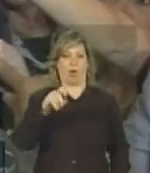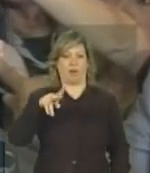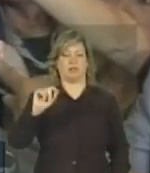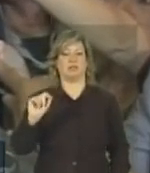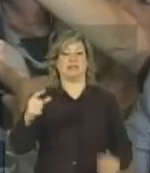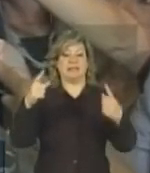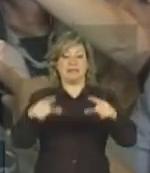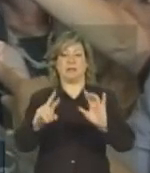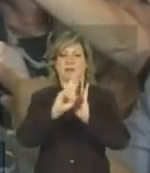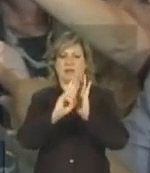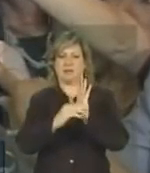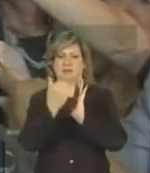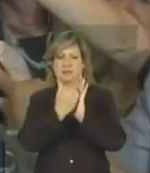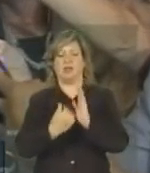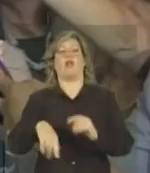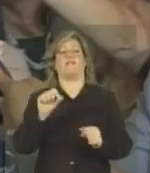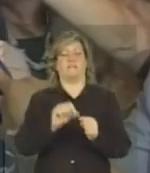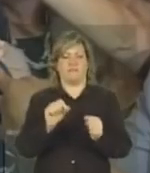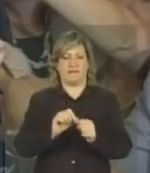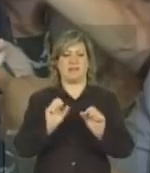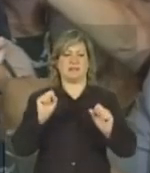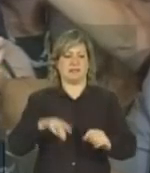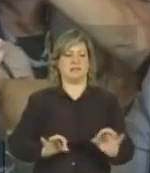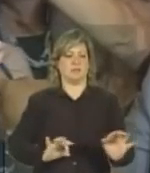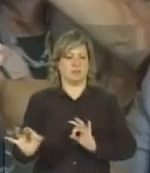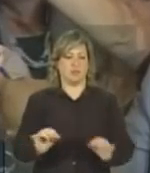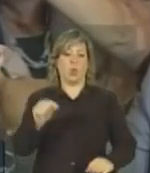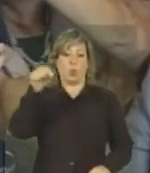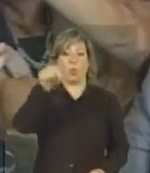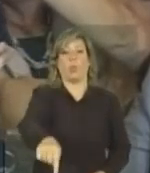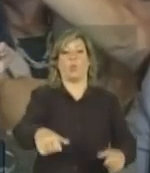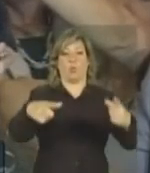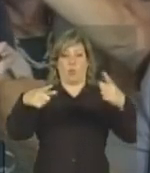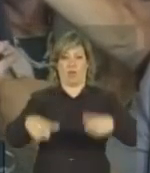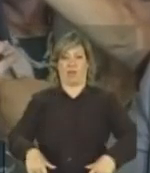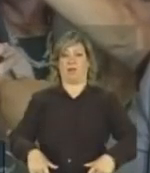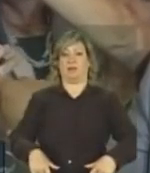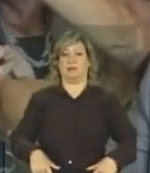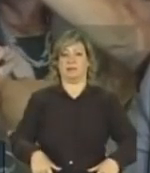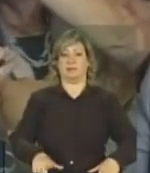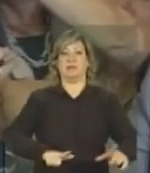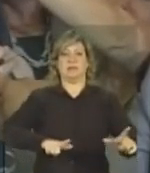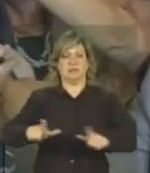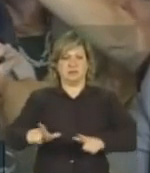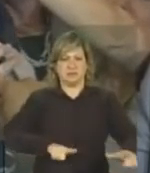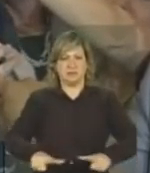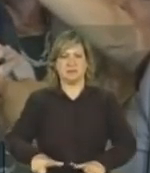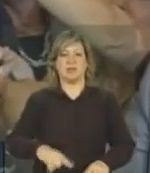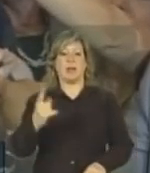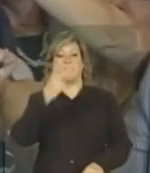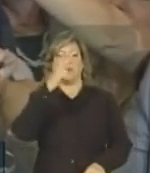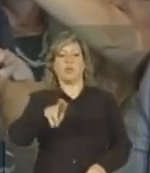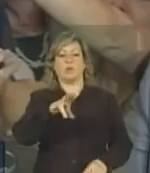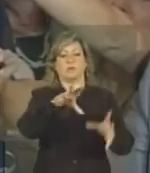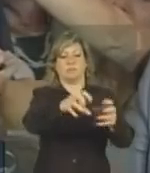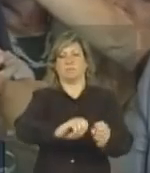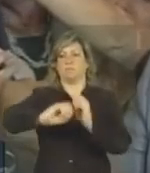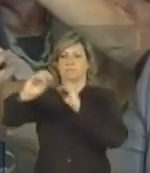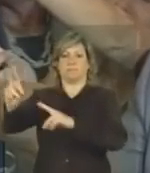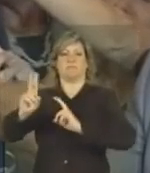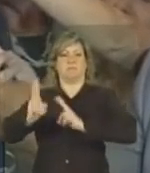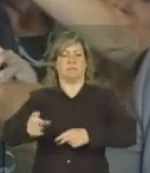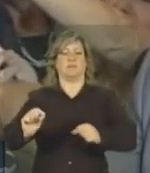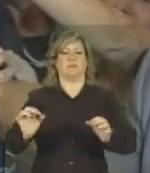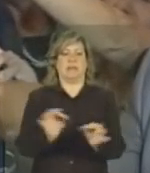dentro de critérios, nós vamos desenvolver sim o plano lá, atuando nessas áreas, destinando usuários a tratamento de saúde com